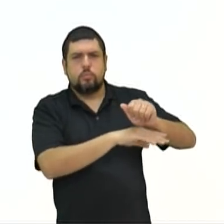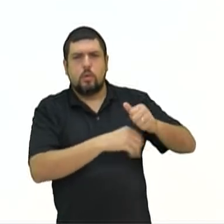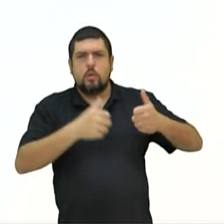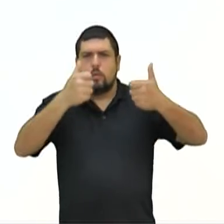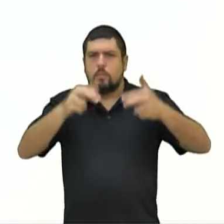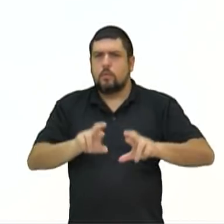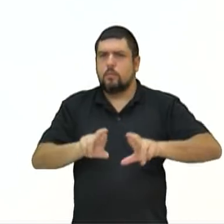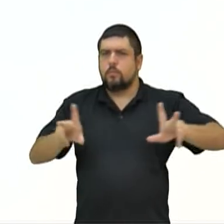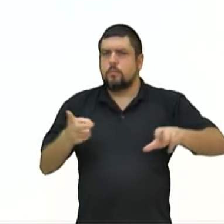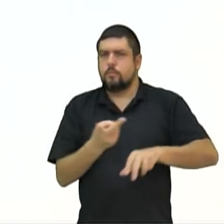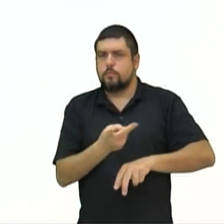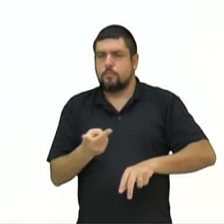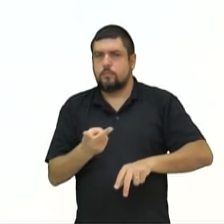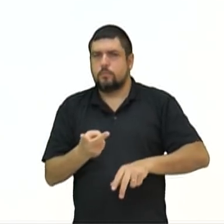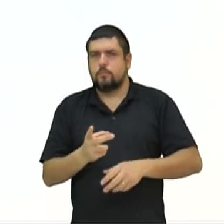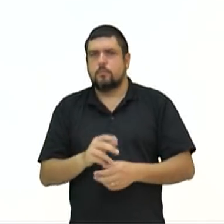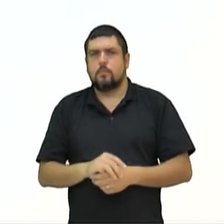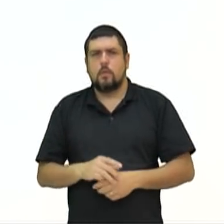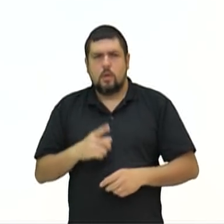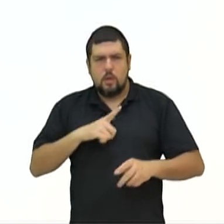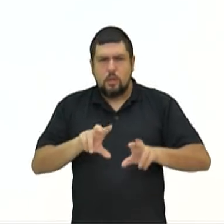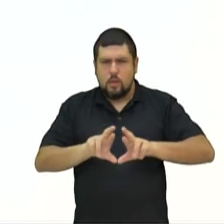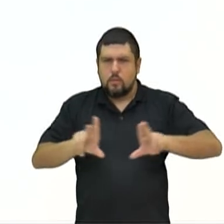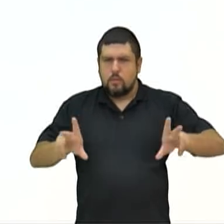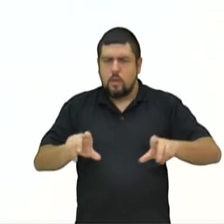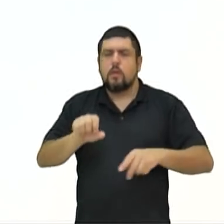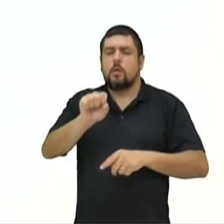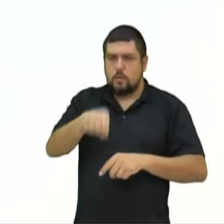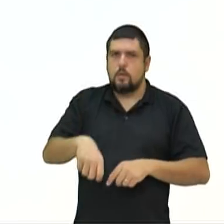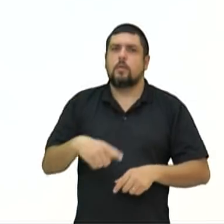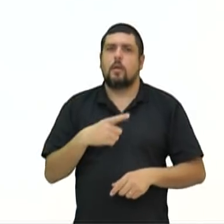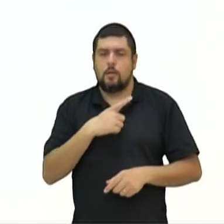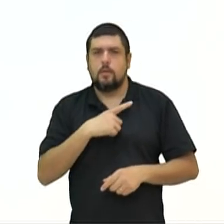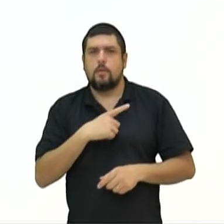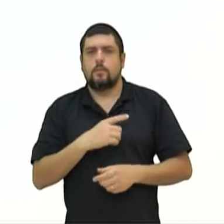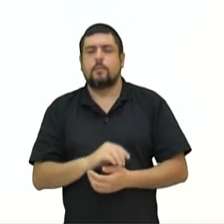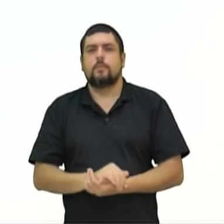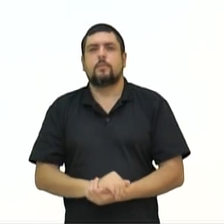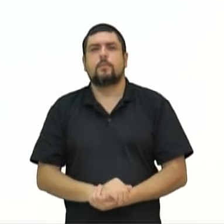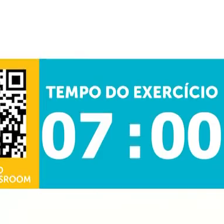dois. Tem diferença, professor? Sim, tem. Eu já venho.